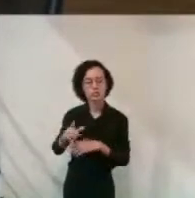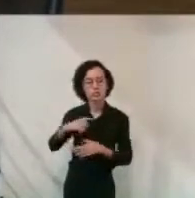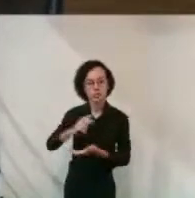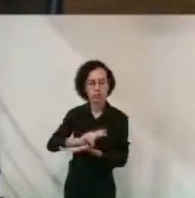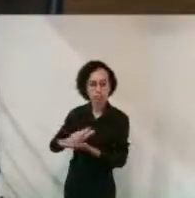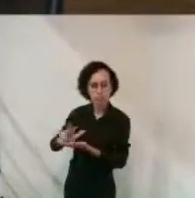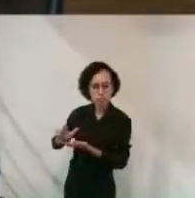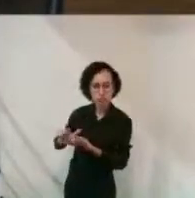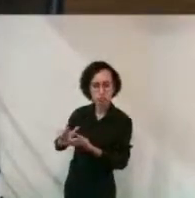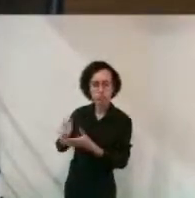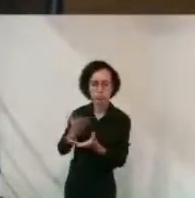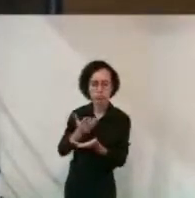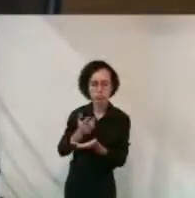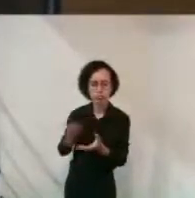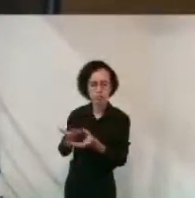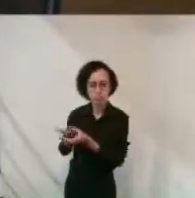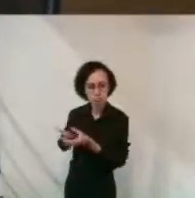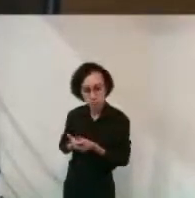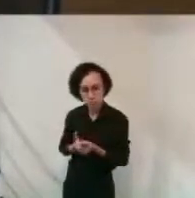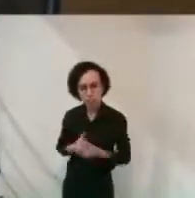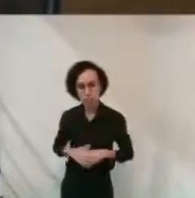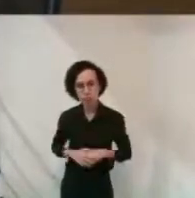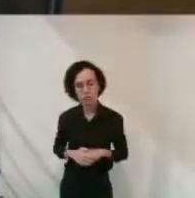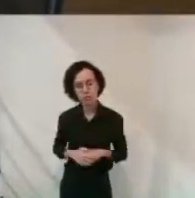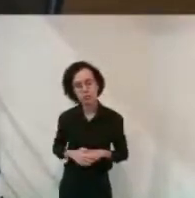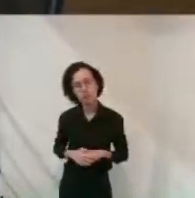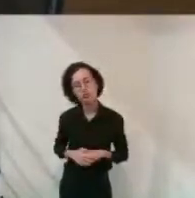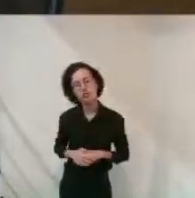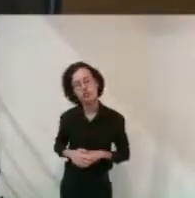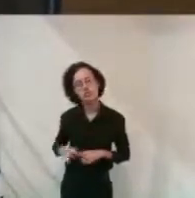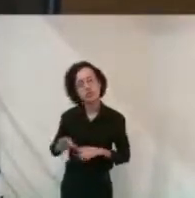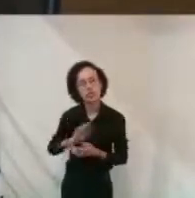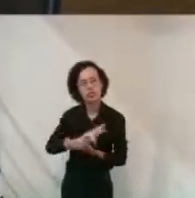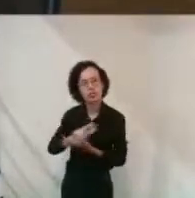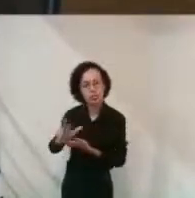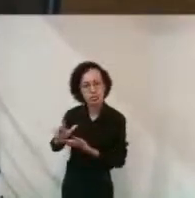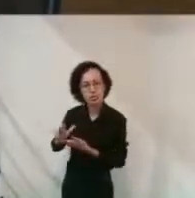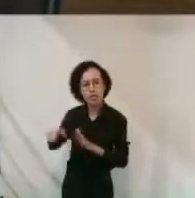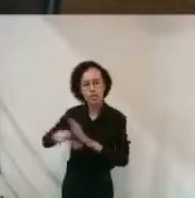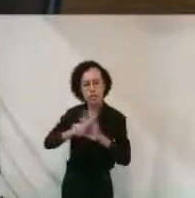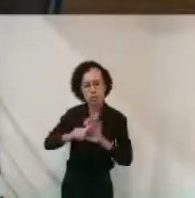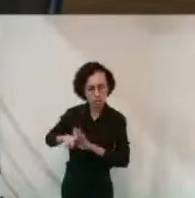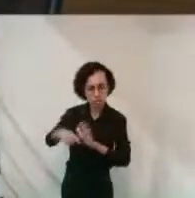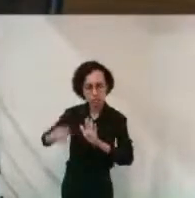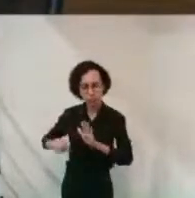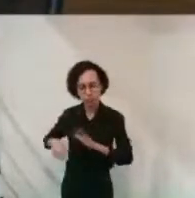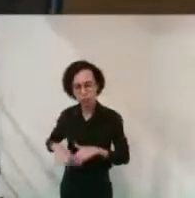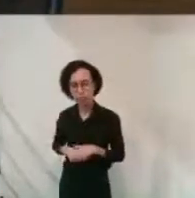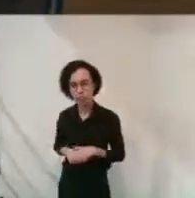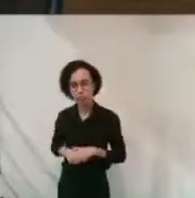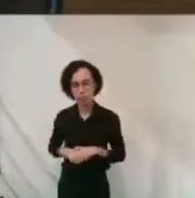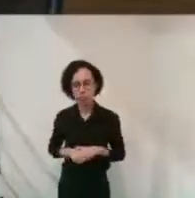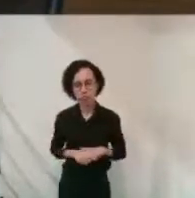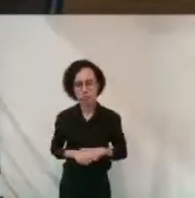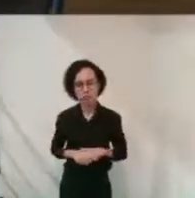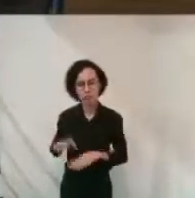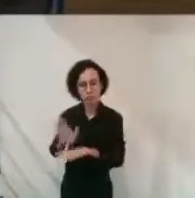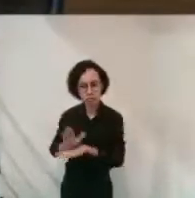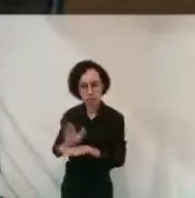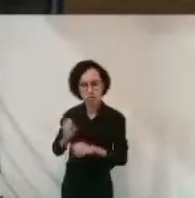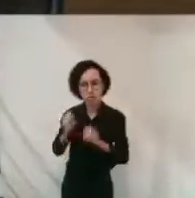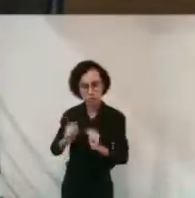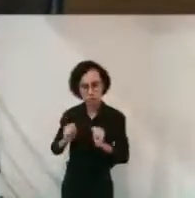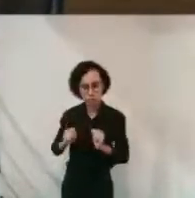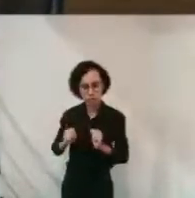sem cláusula de confidencialidade, o termo de ajustamento de conduta, todas as leis necessárias, e à tarde eu vou poder fazer